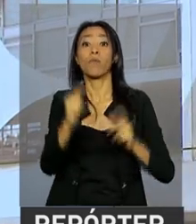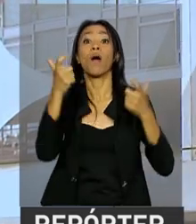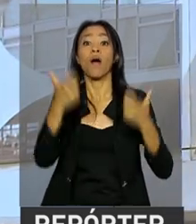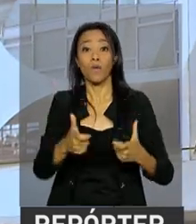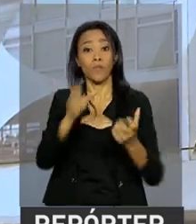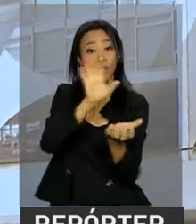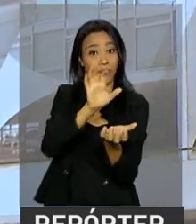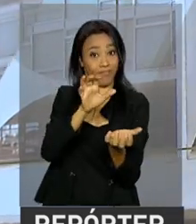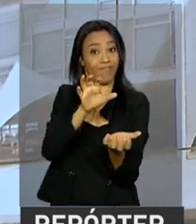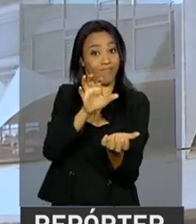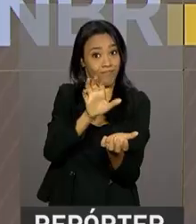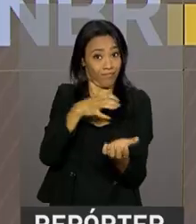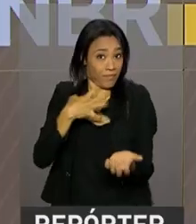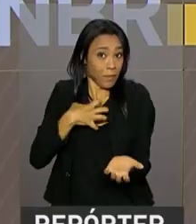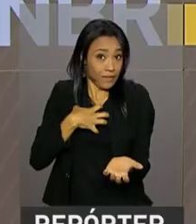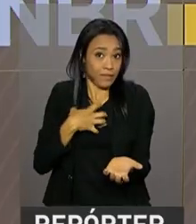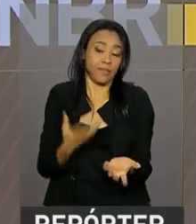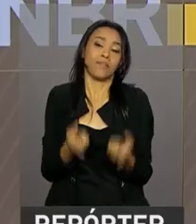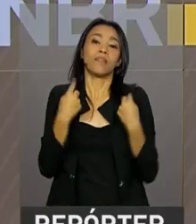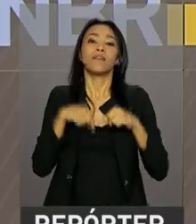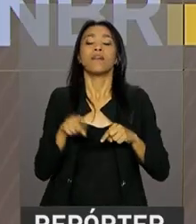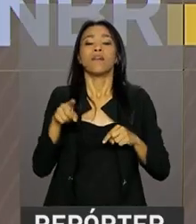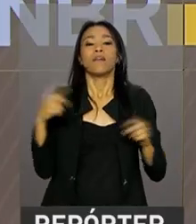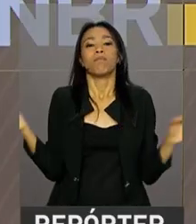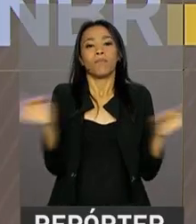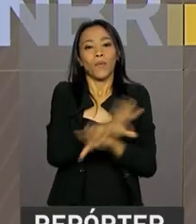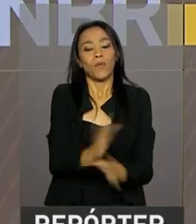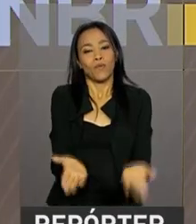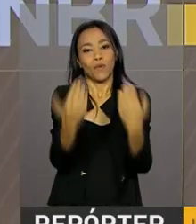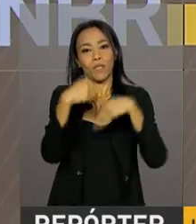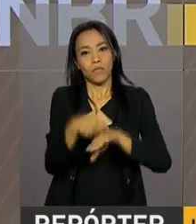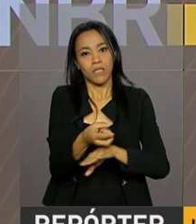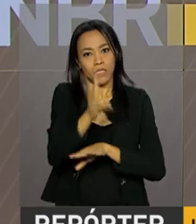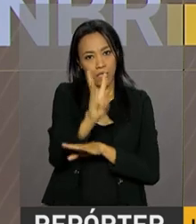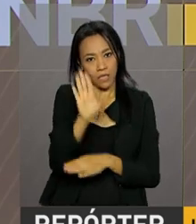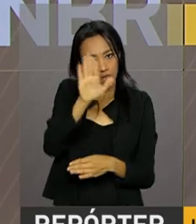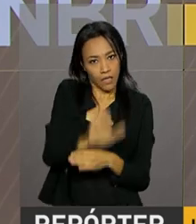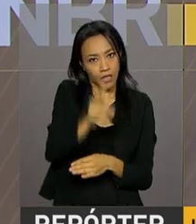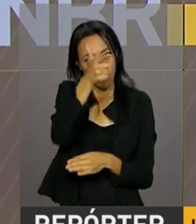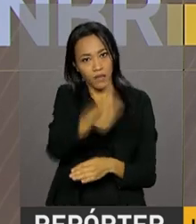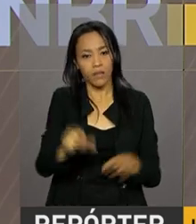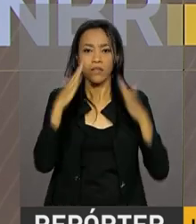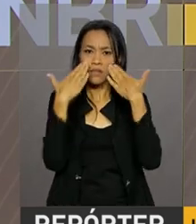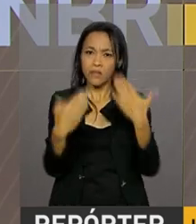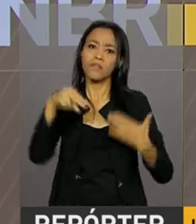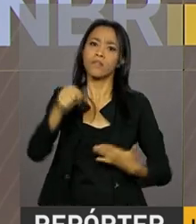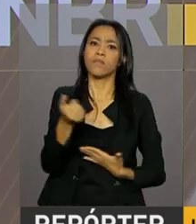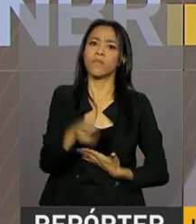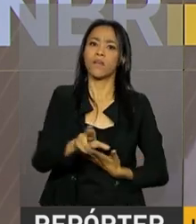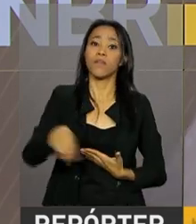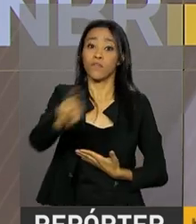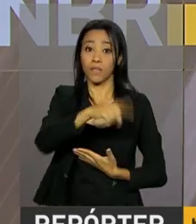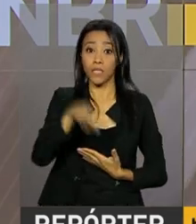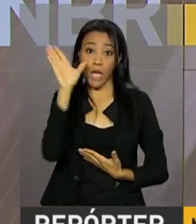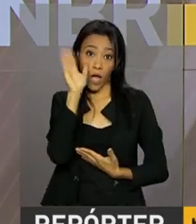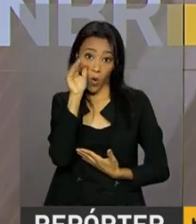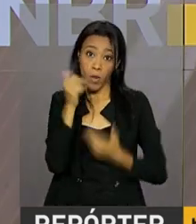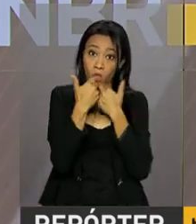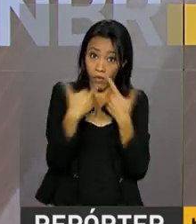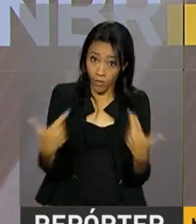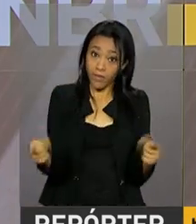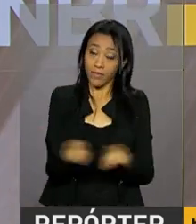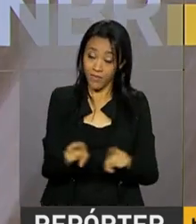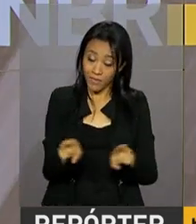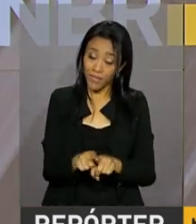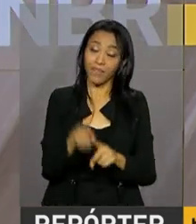Seguro na Bahia e nós ficamos por aqui Voltamos às 3 da tarde na próxima edição do repóter NBR acompanha as novidades